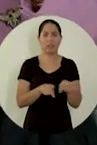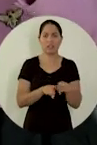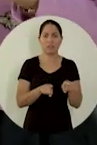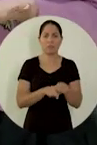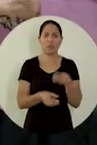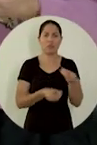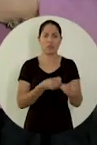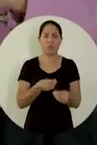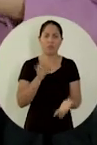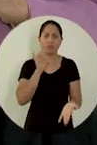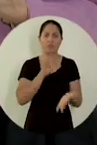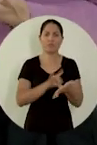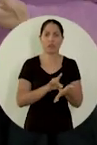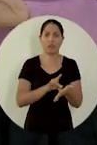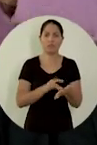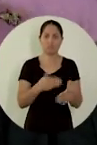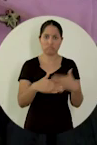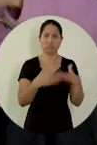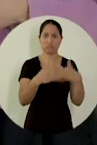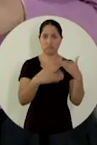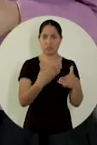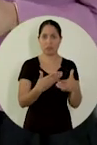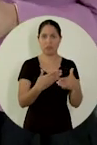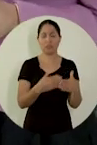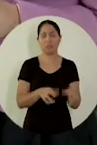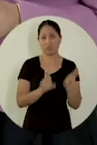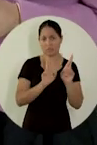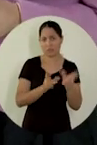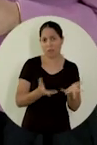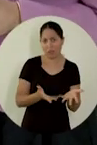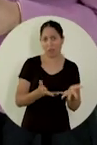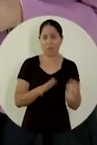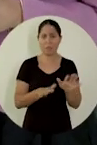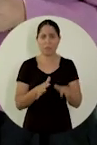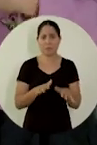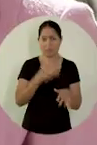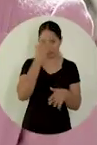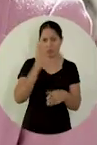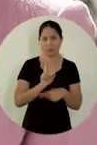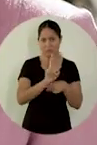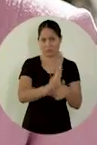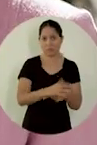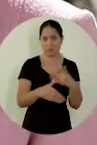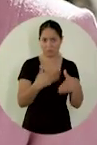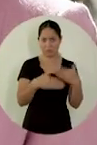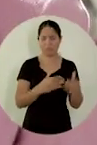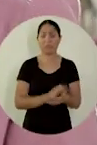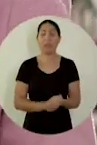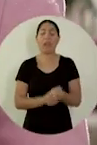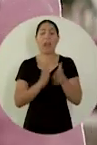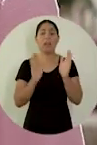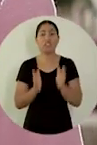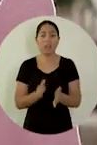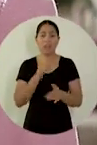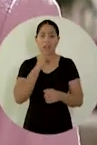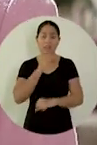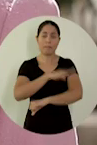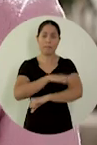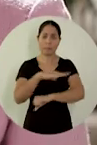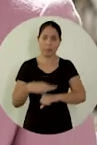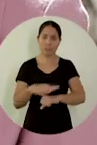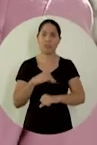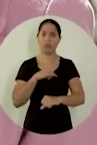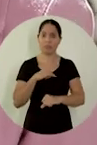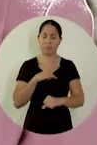a evolução do trabalho, que infelizmente está muito aquém daquilo que nós esperávamos dos responsáveis. Já em Brumadinho,